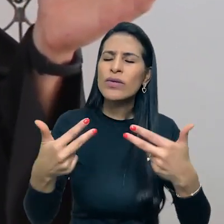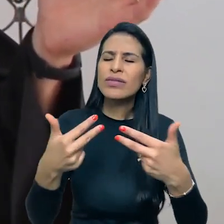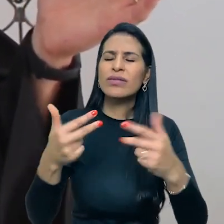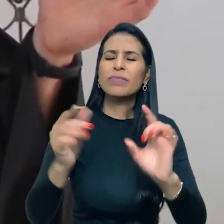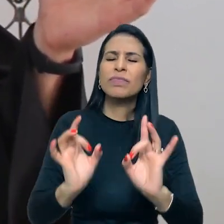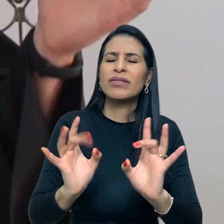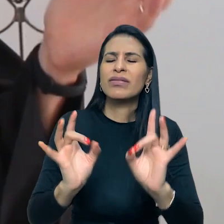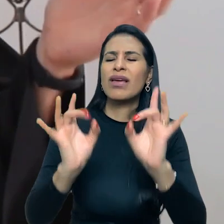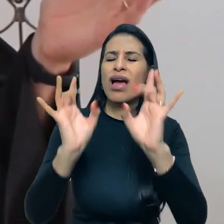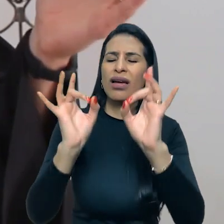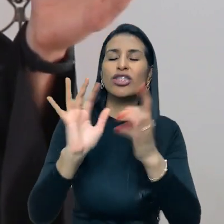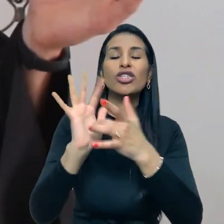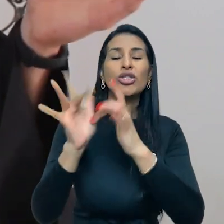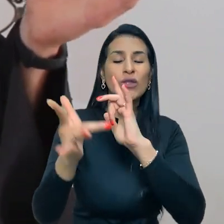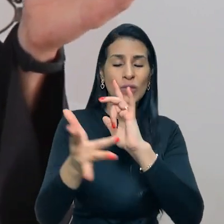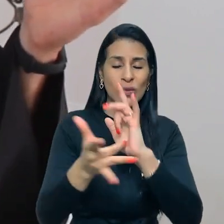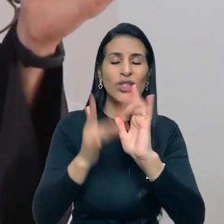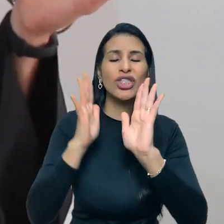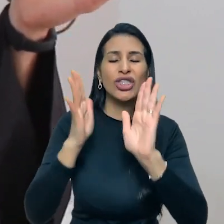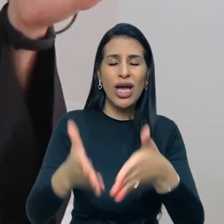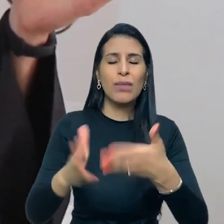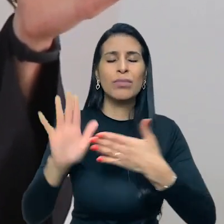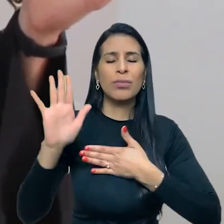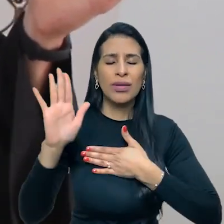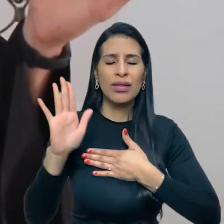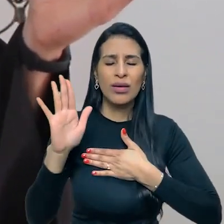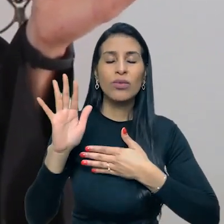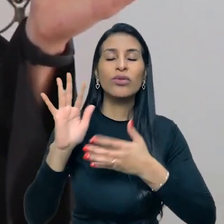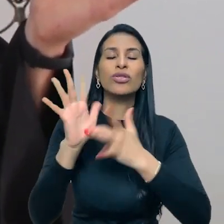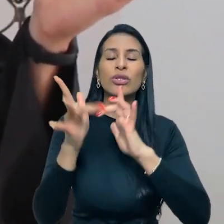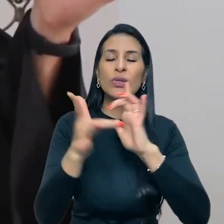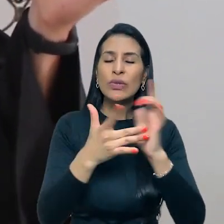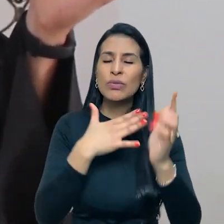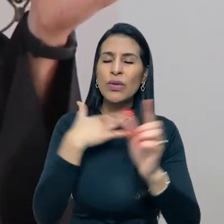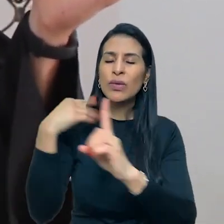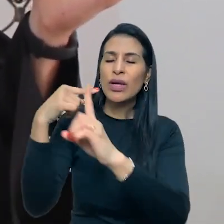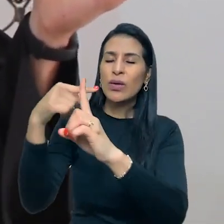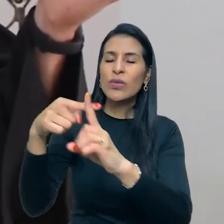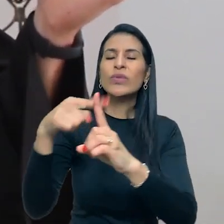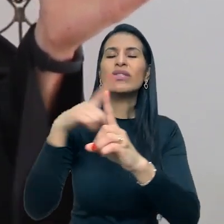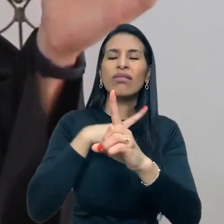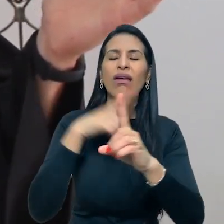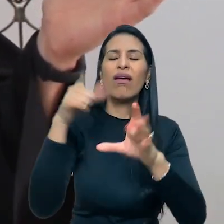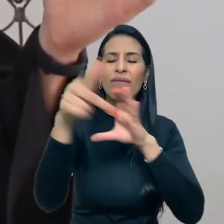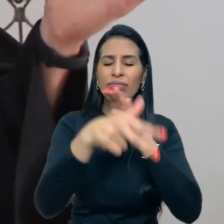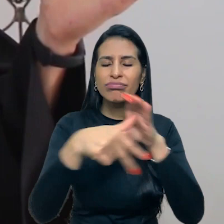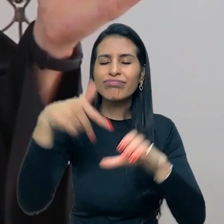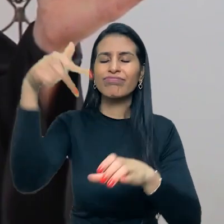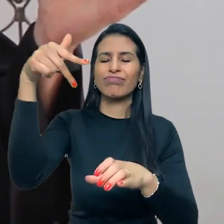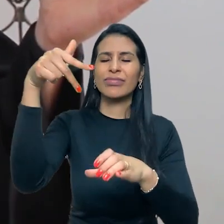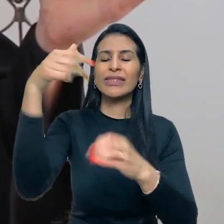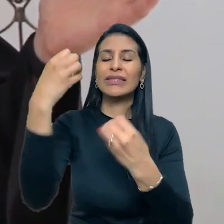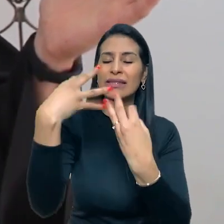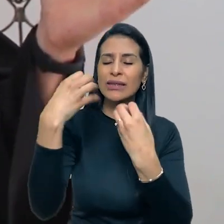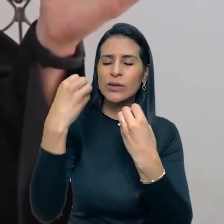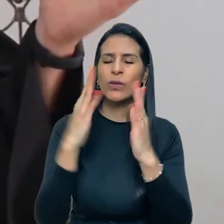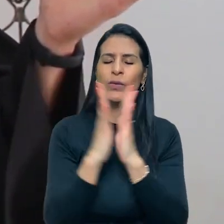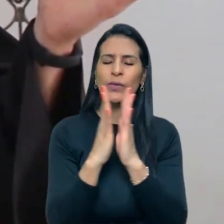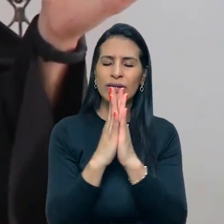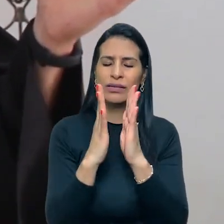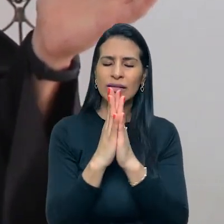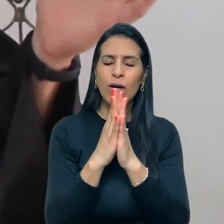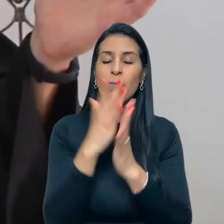Jesus. Ele que venceu a morte e ora conosco. Pai nosso que estás no